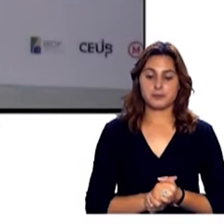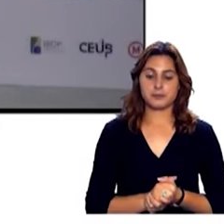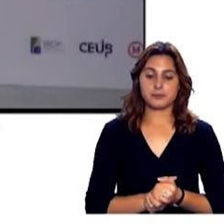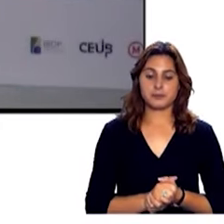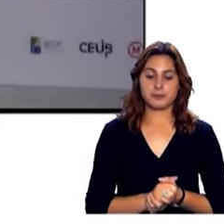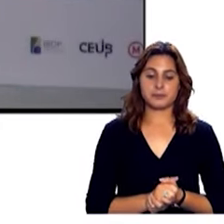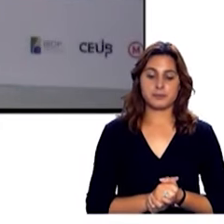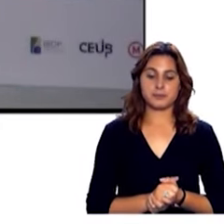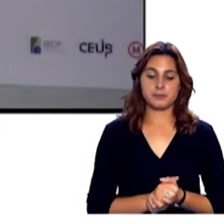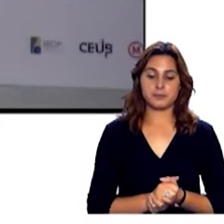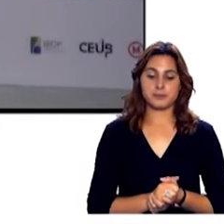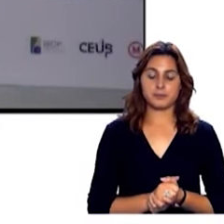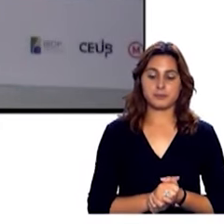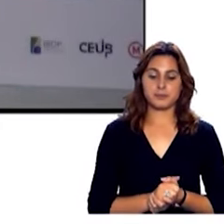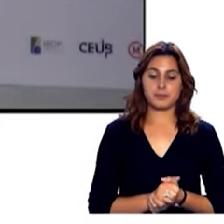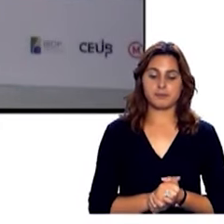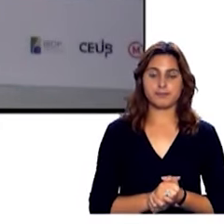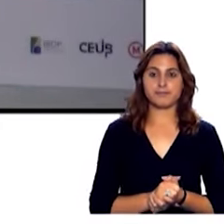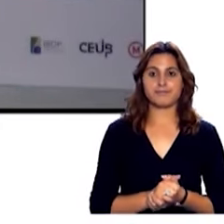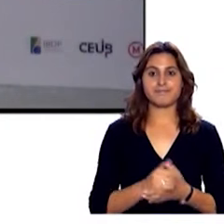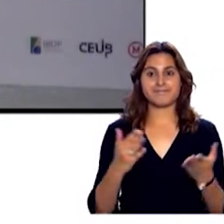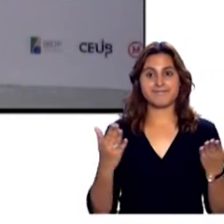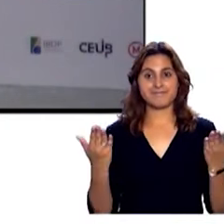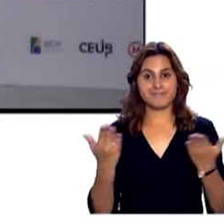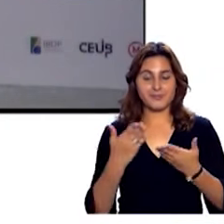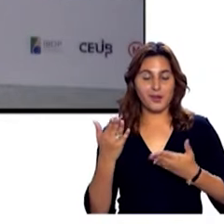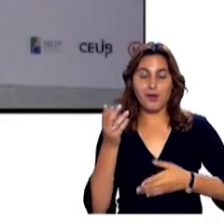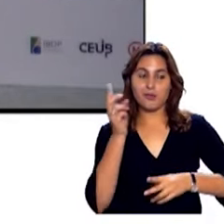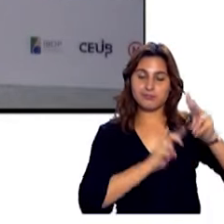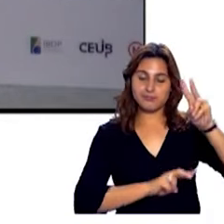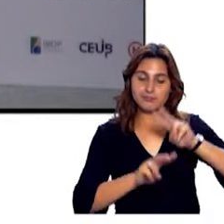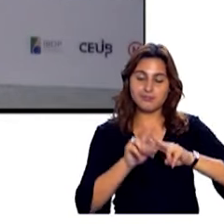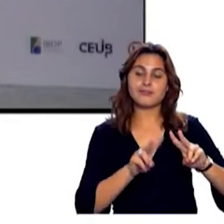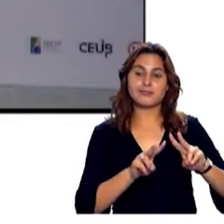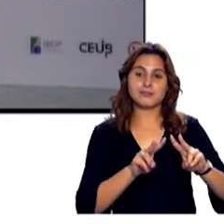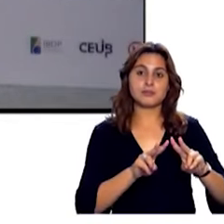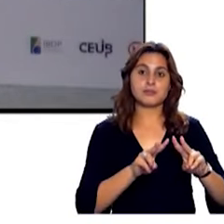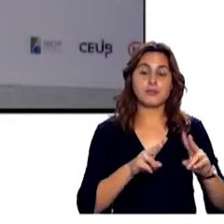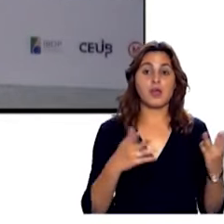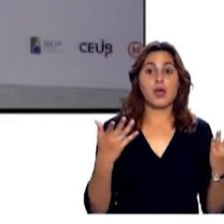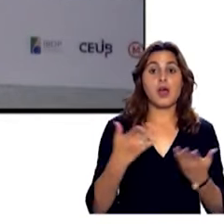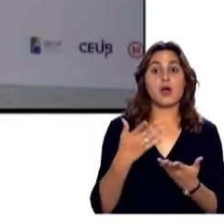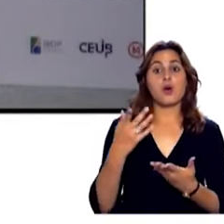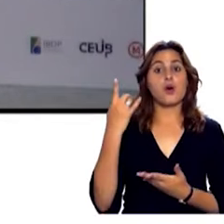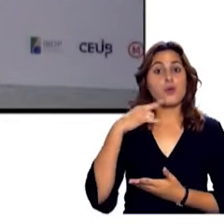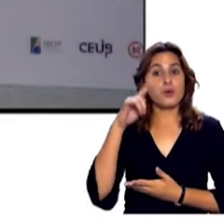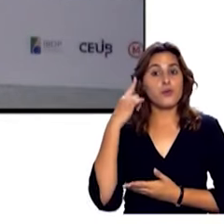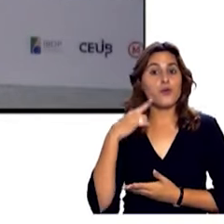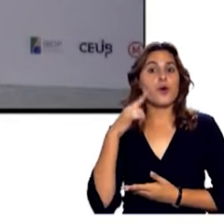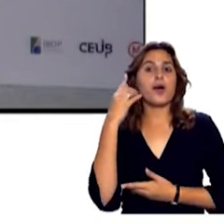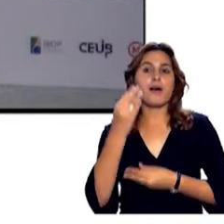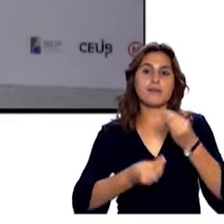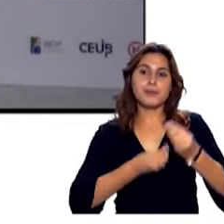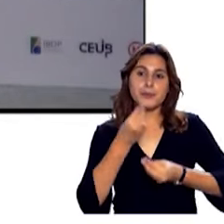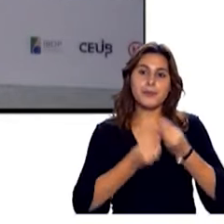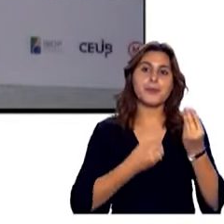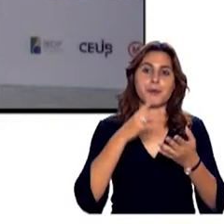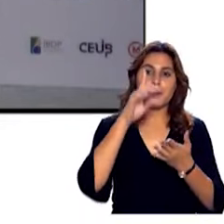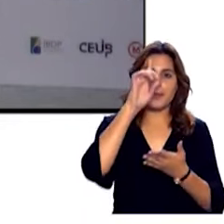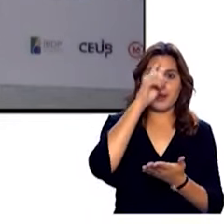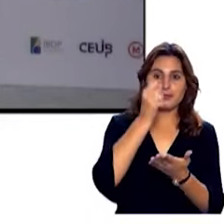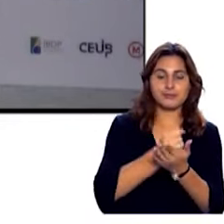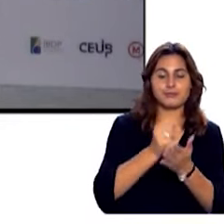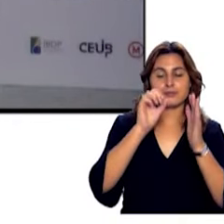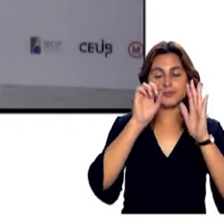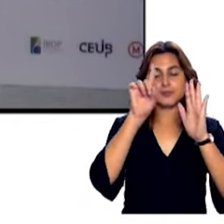remercie então Vimos a visão agora no advogado sobre a a corte de cassação ou